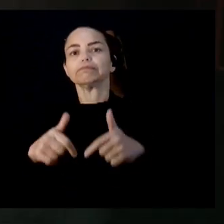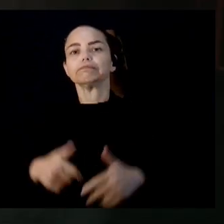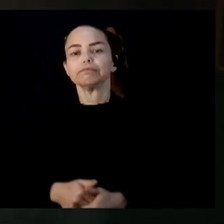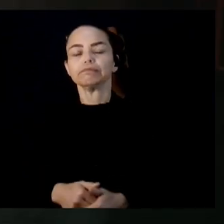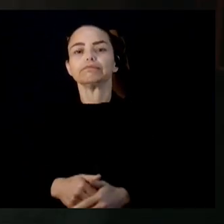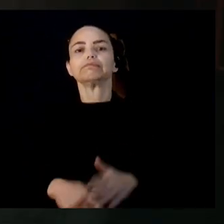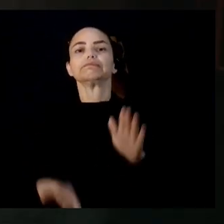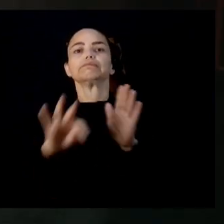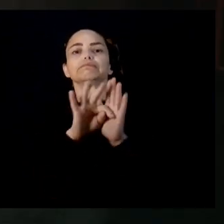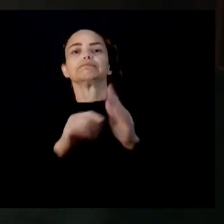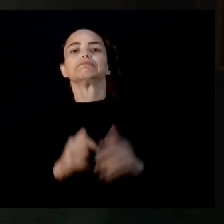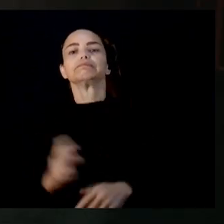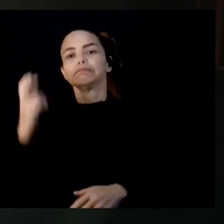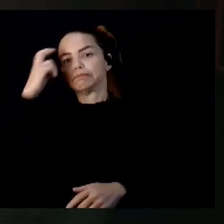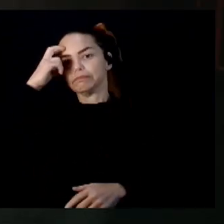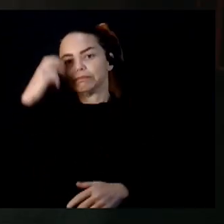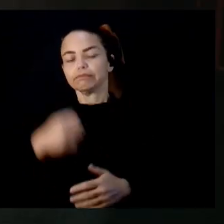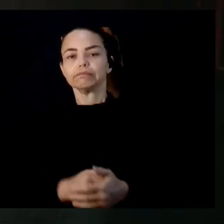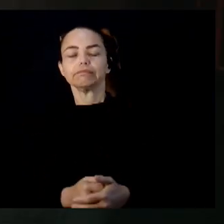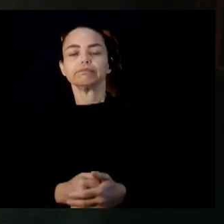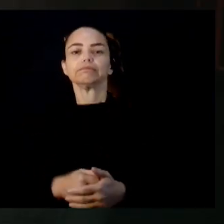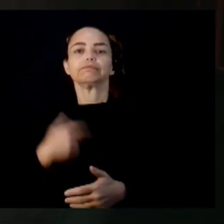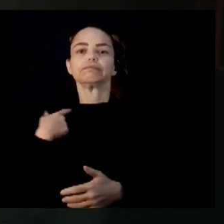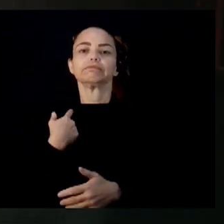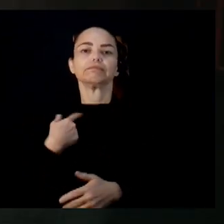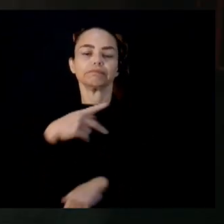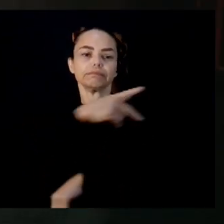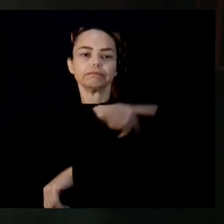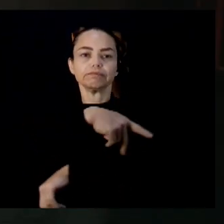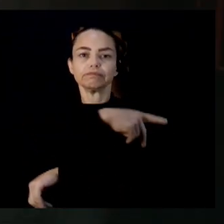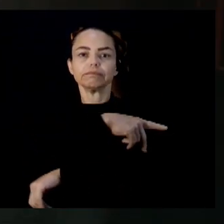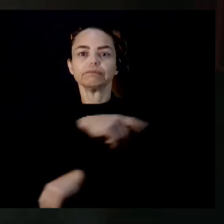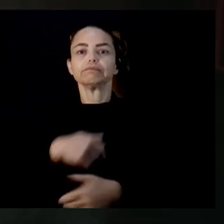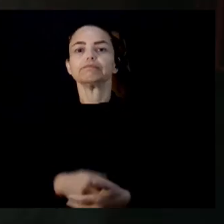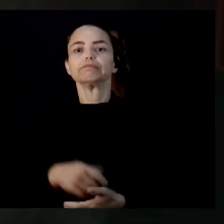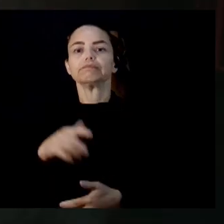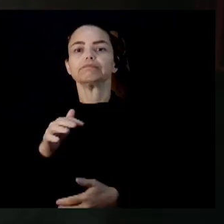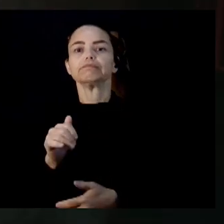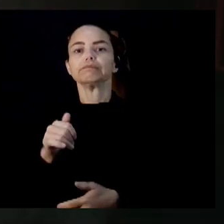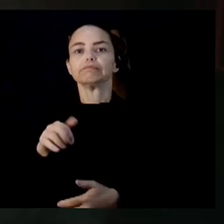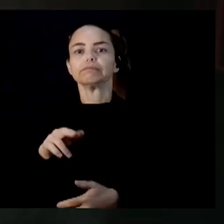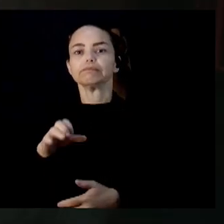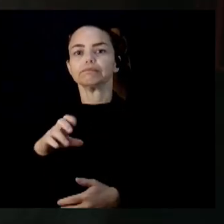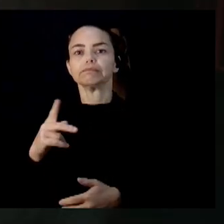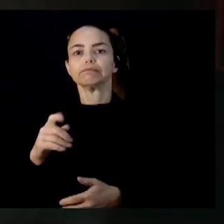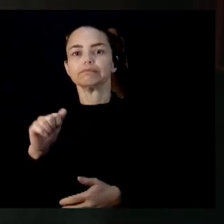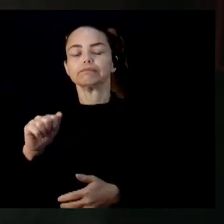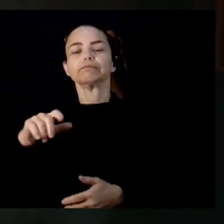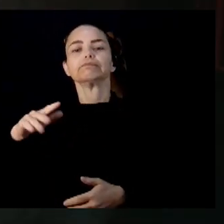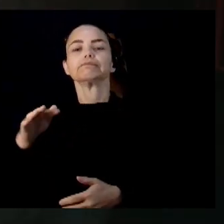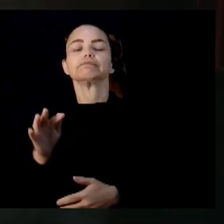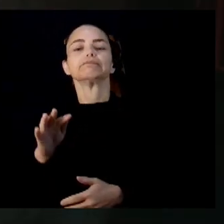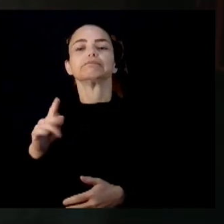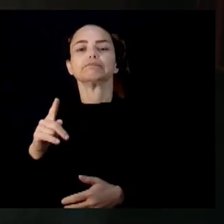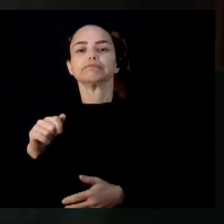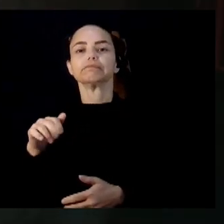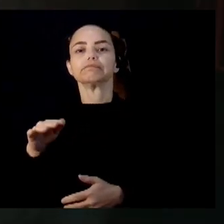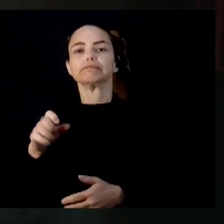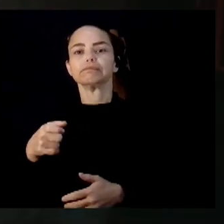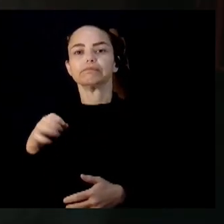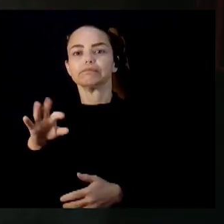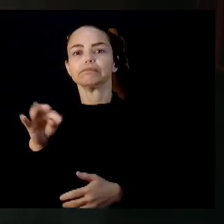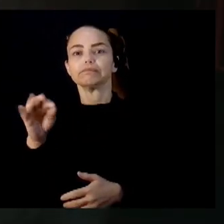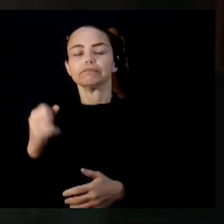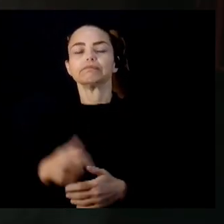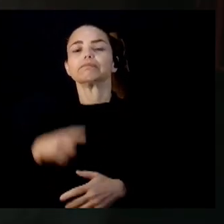na Praça Marechal Floriano Peixoto, sem número, no centro. Então, uma grande oportunidade a todos. Lá no site da Prefeitura já tem,